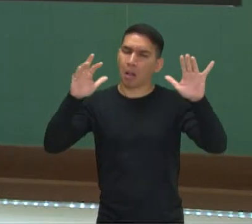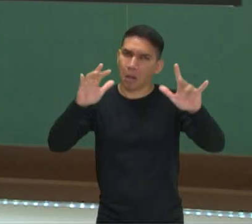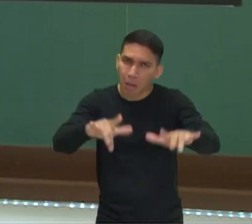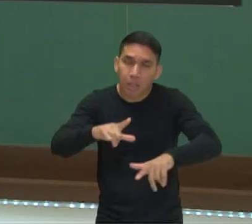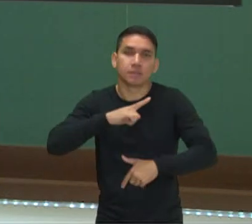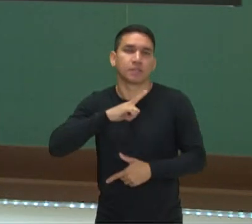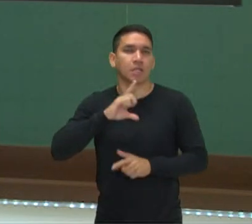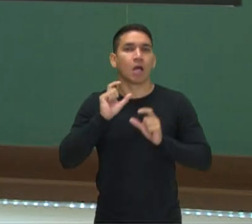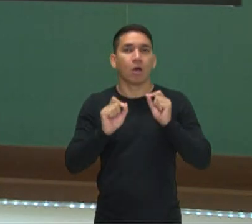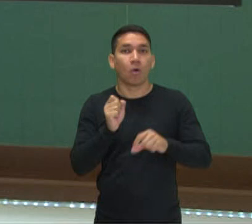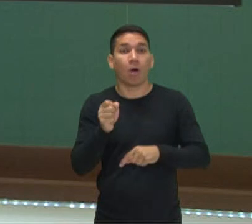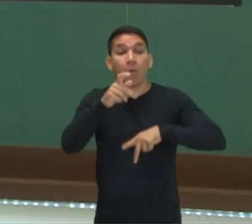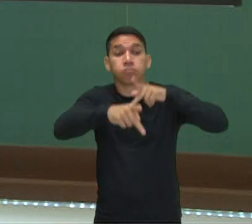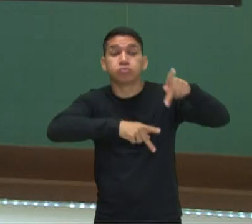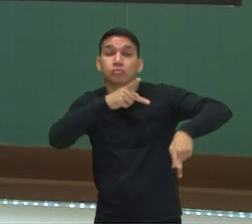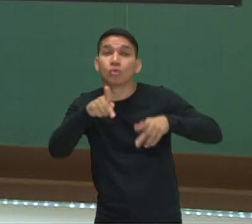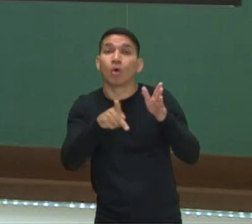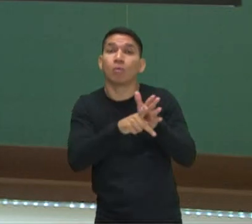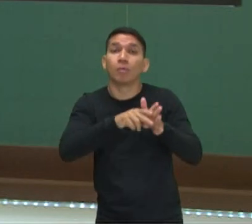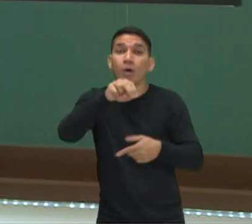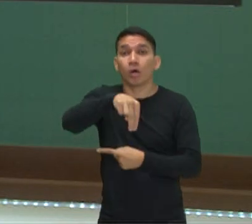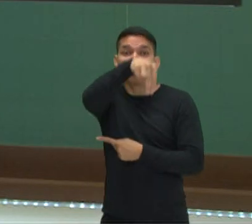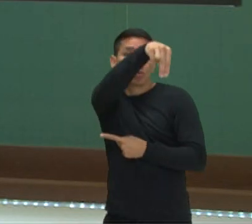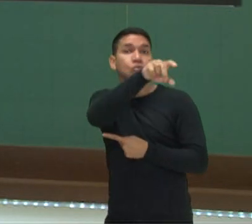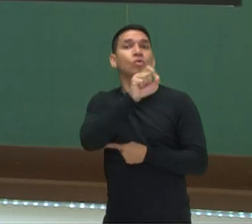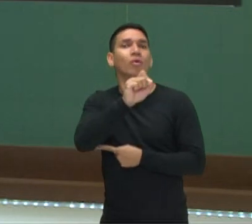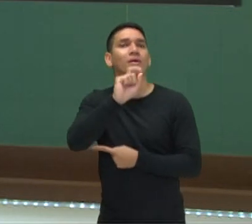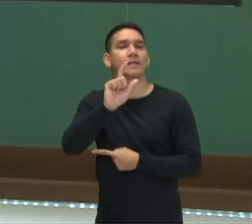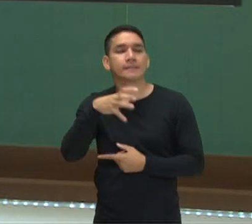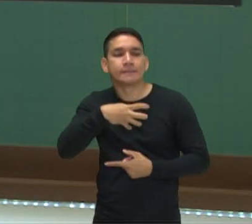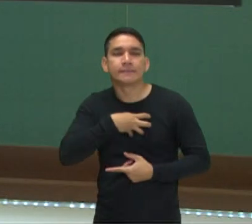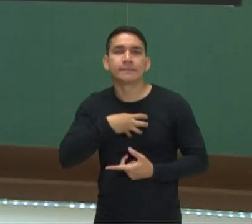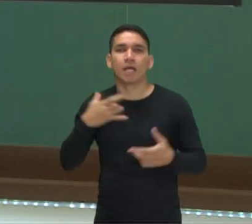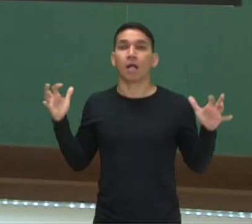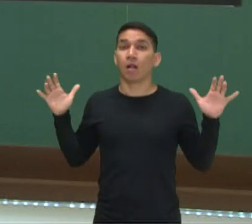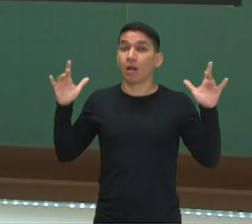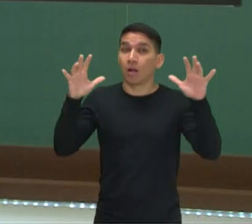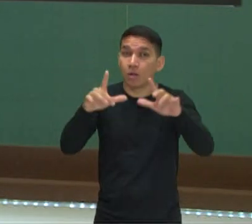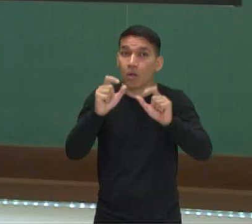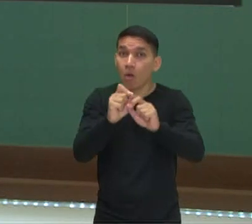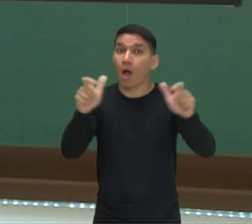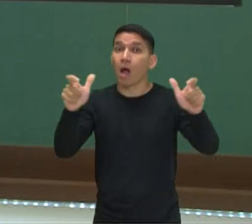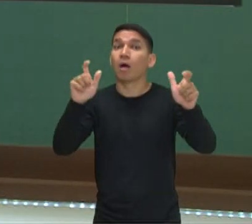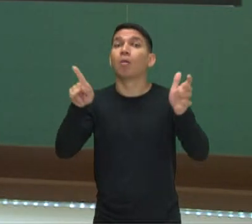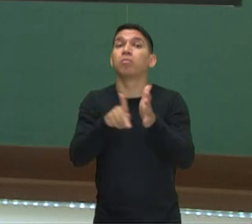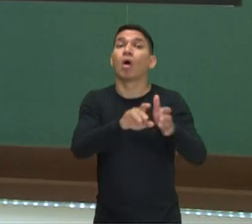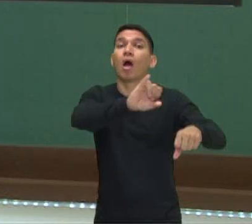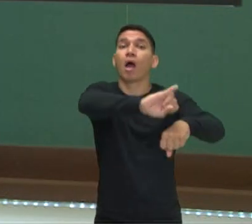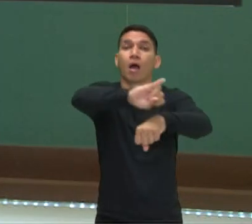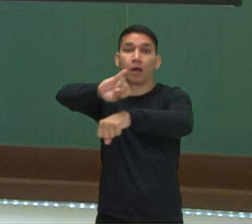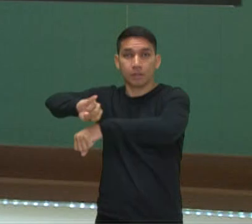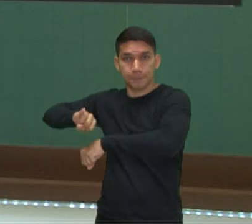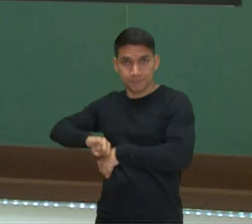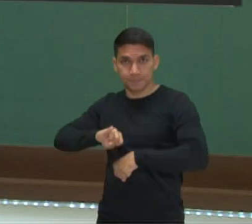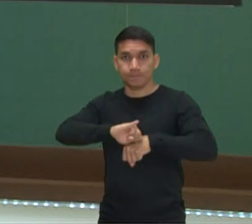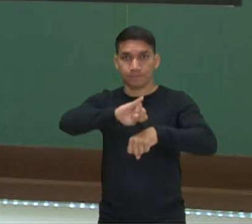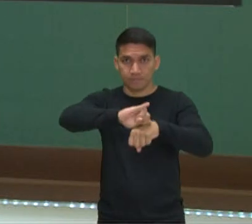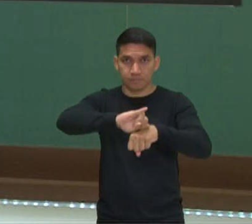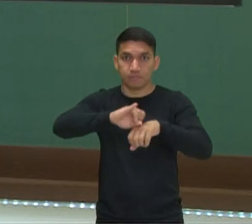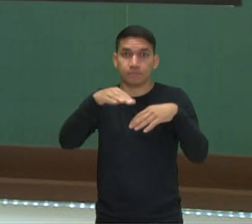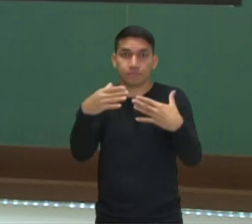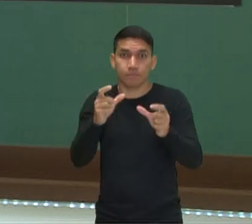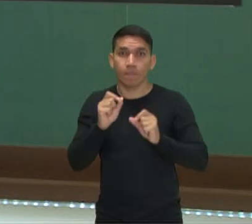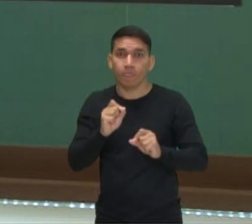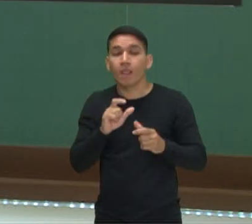A população da região norte, né? Ela está concentrada nas capitais. Então, as cidades